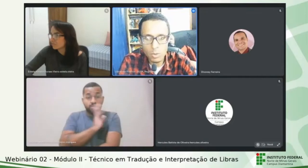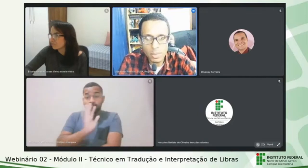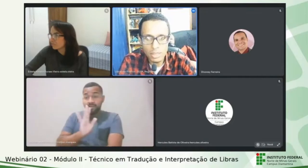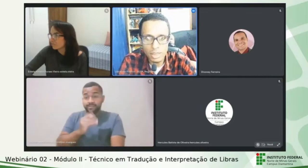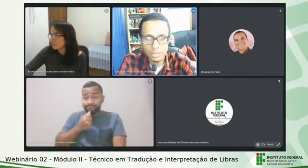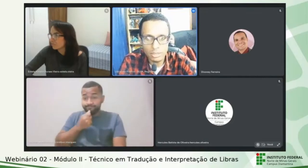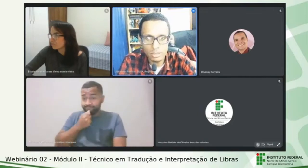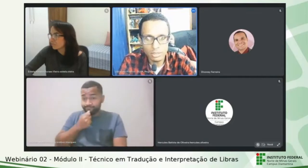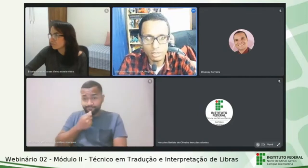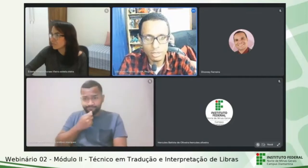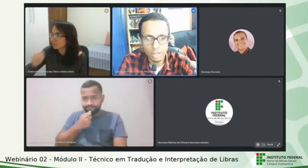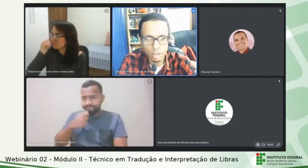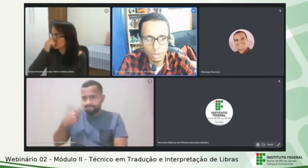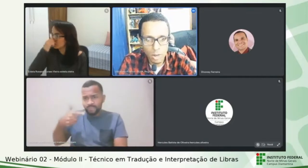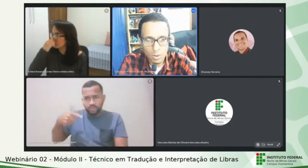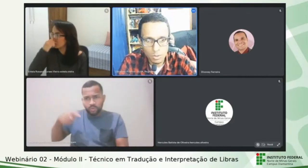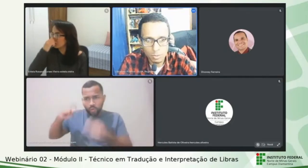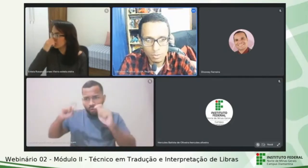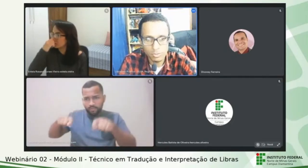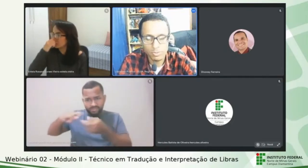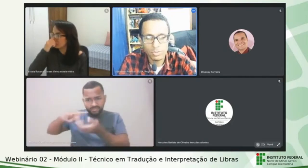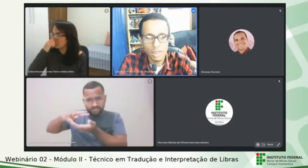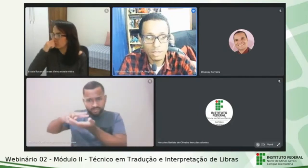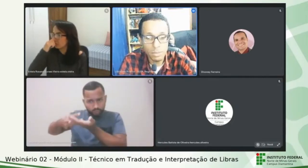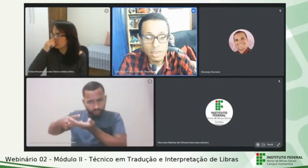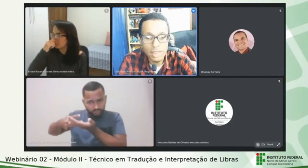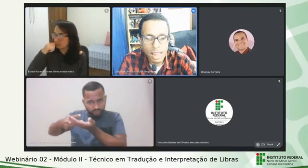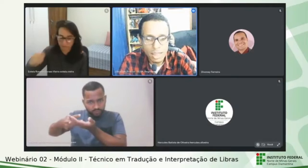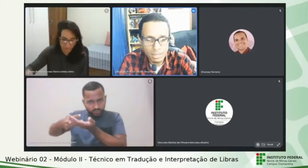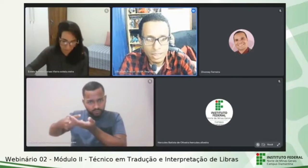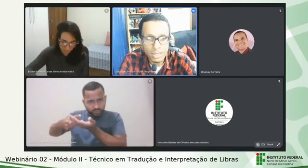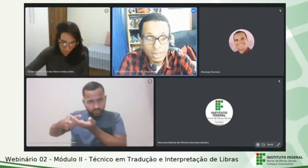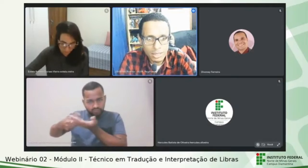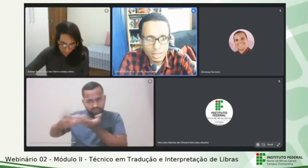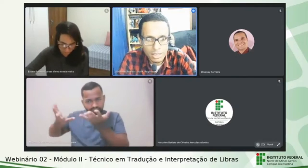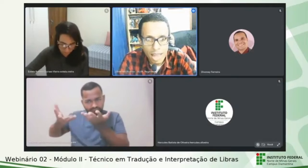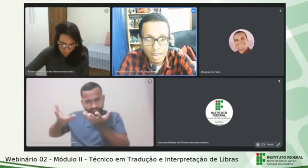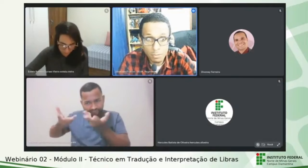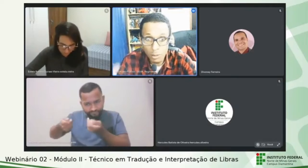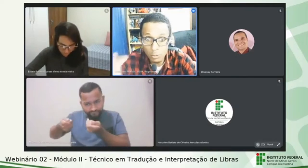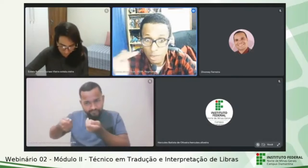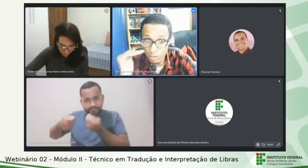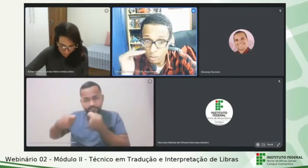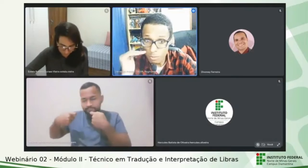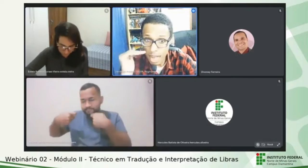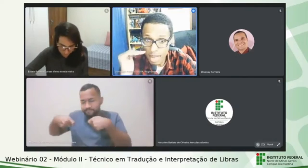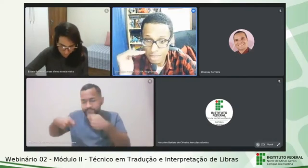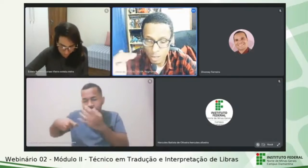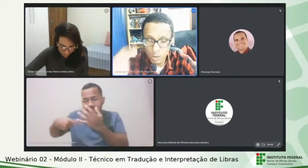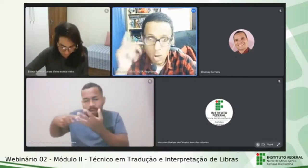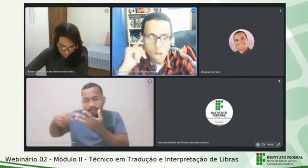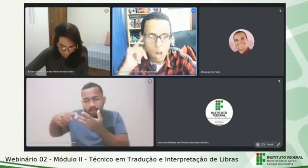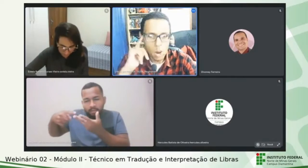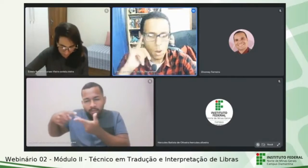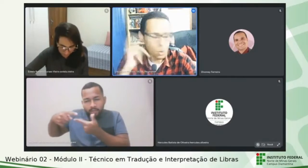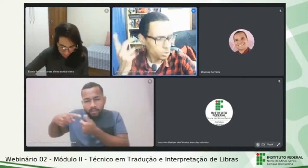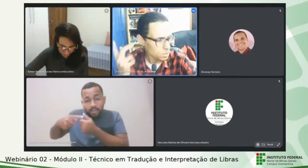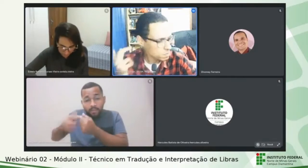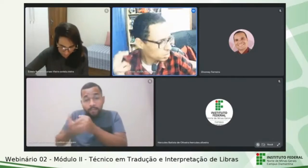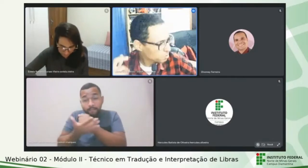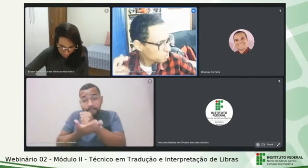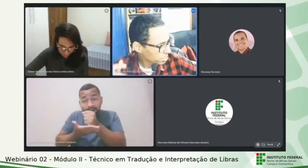as competências de tradução, as habilidades, né, necessárias, pelo menos o básico,